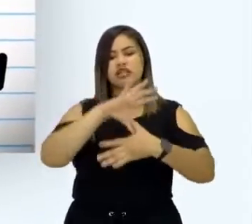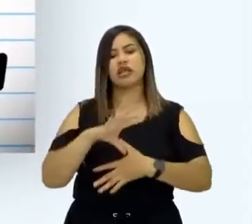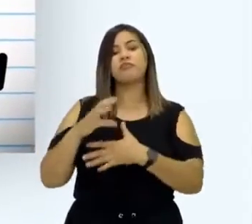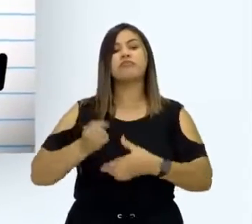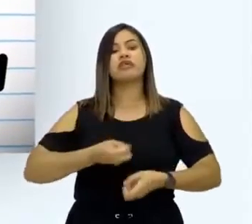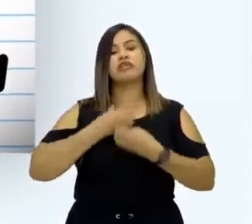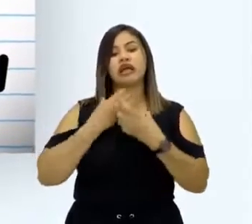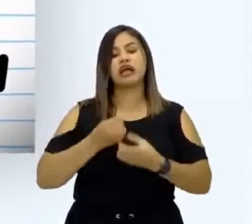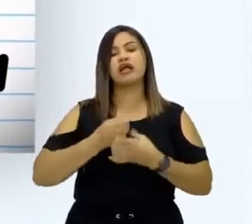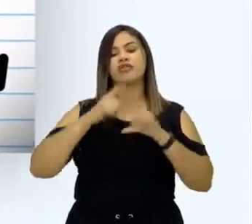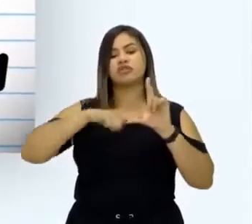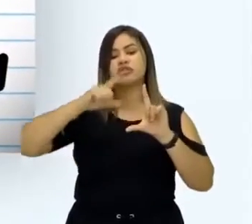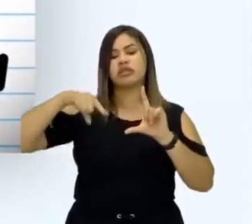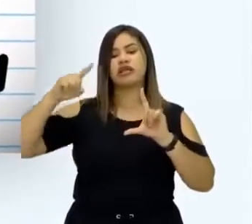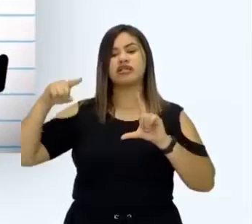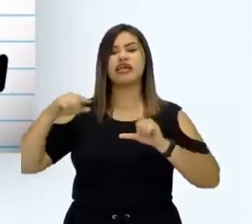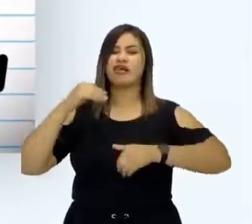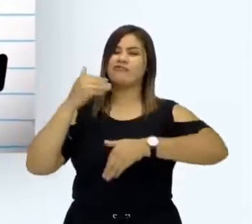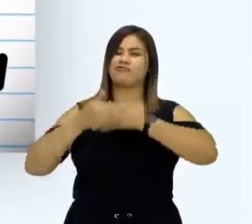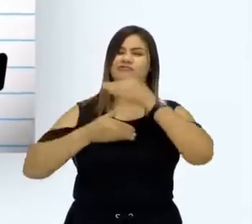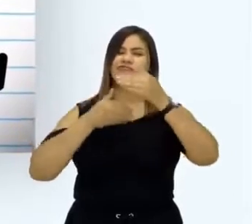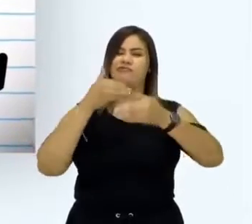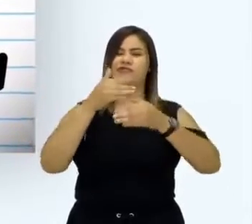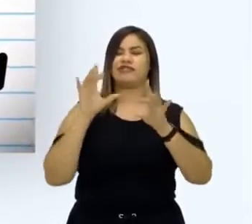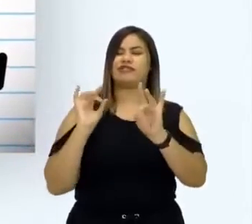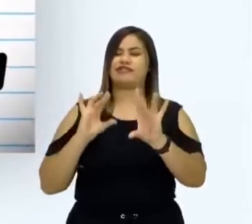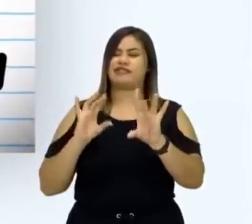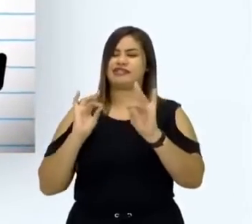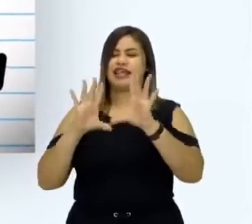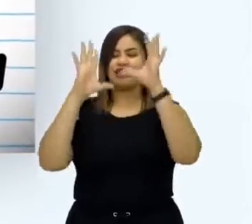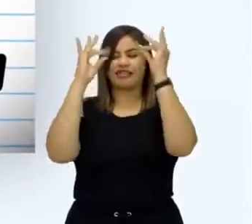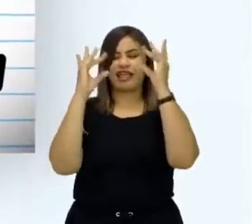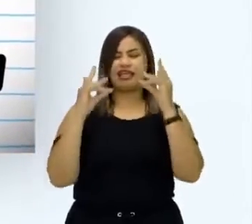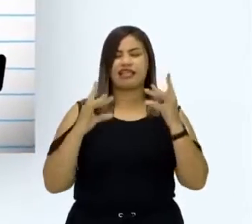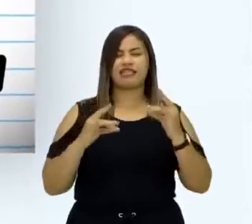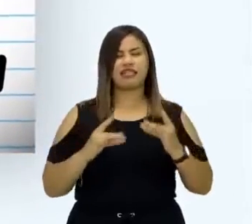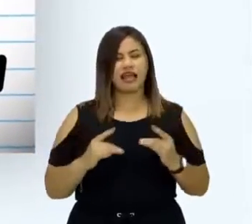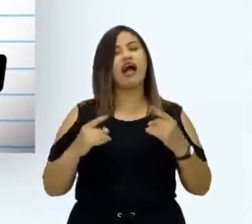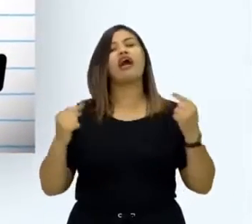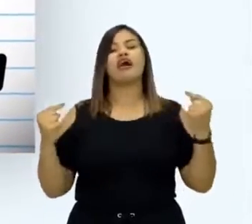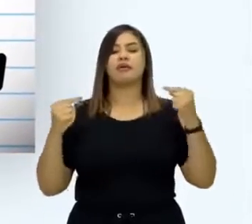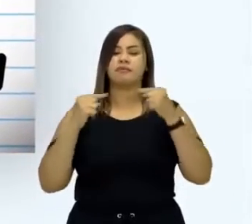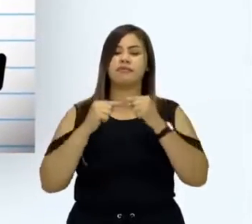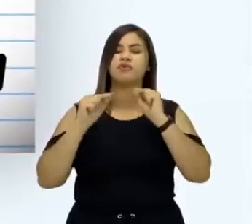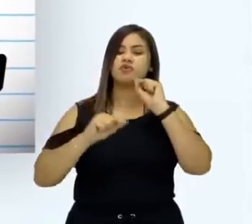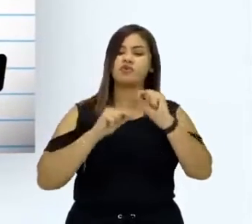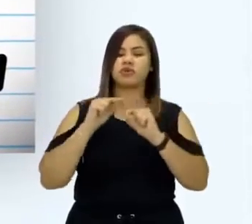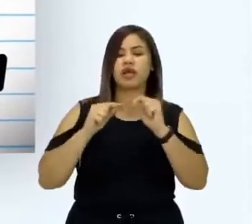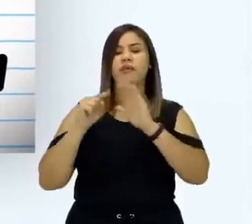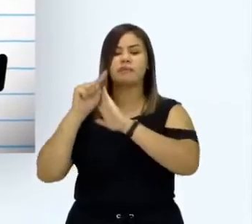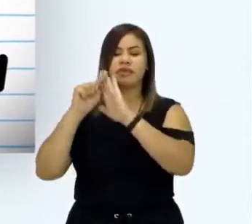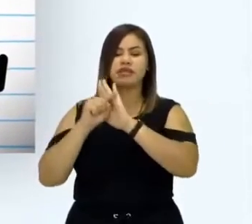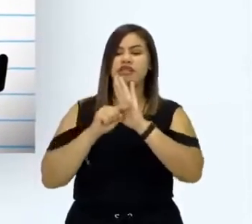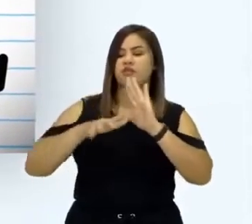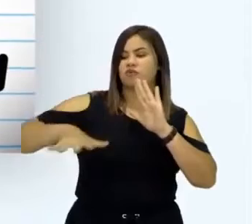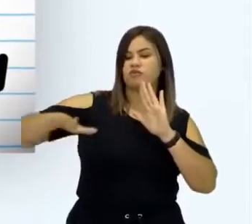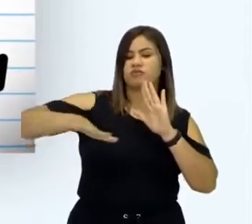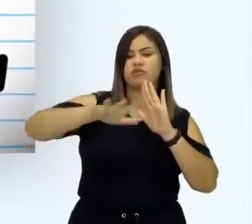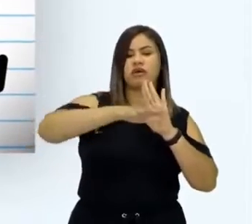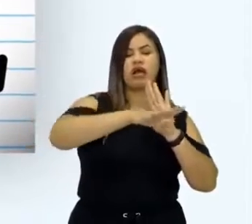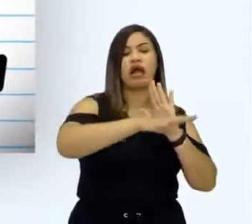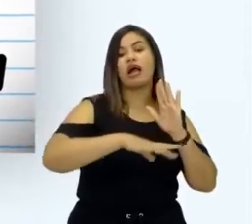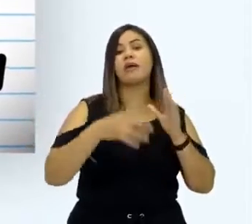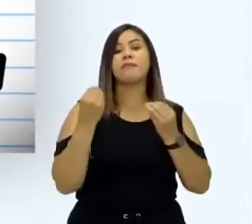dados estatísticos. É um processo bastante técnico e minucioso, que inclui também levantamentos de campo com a finalidade de se ter